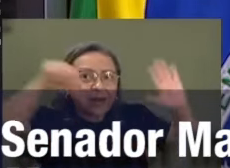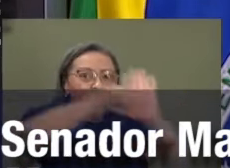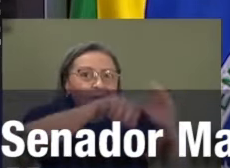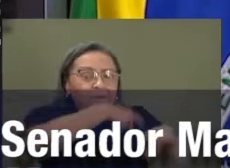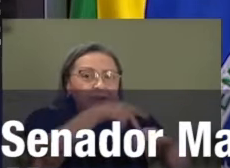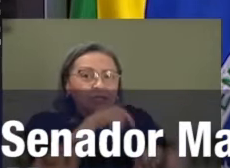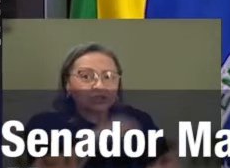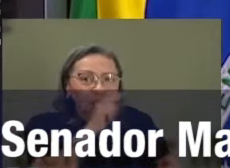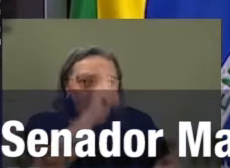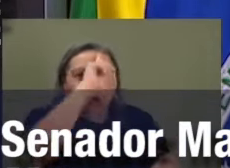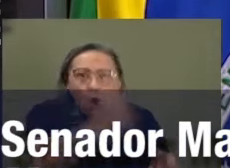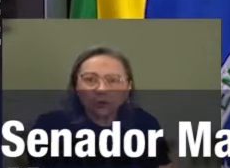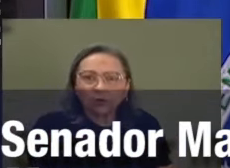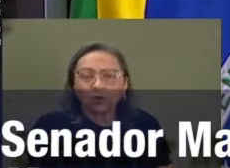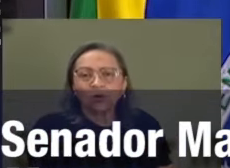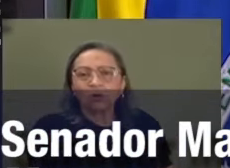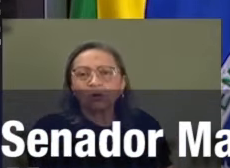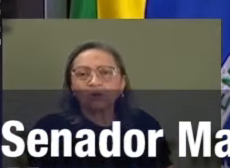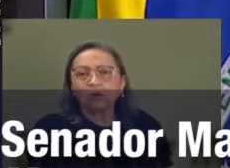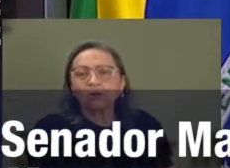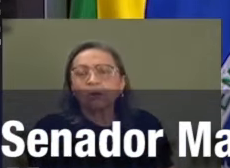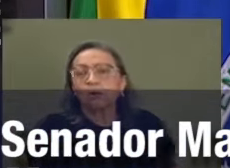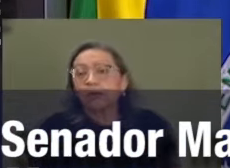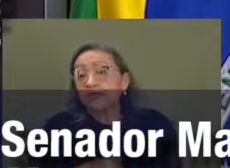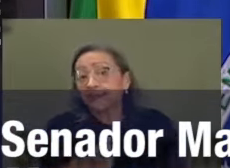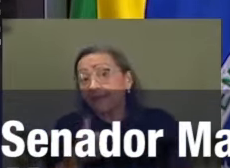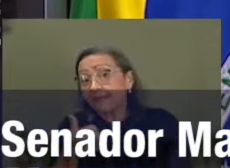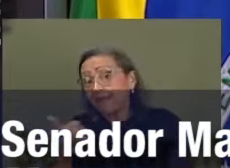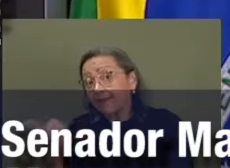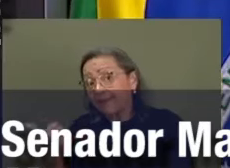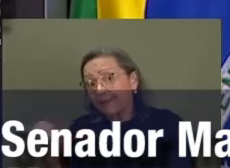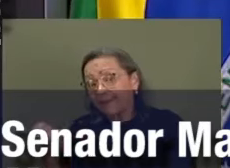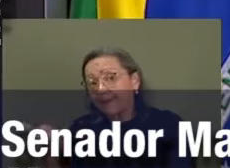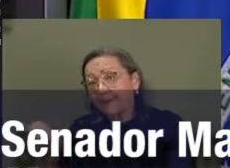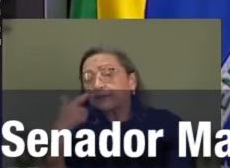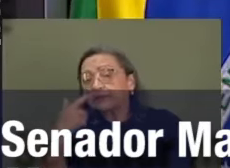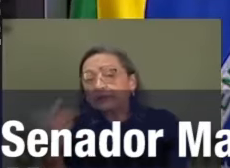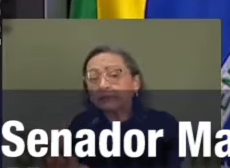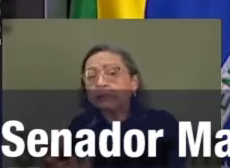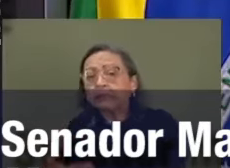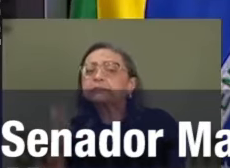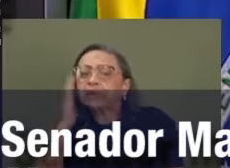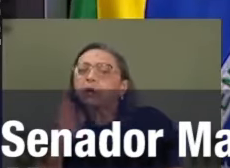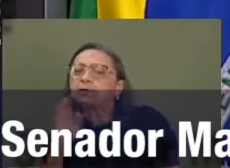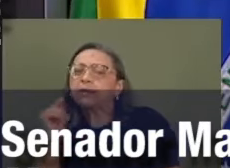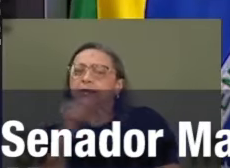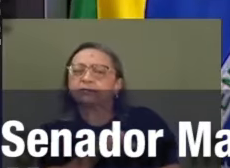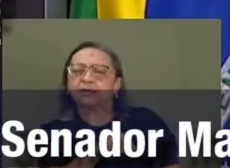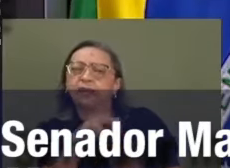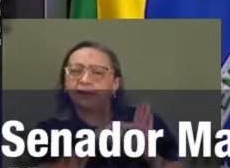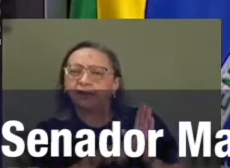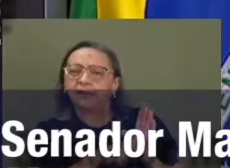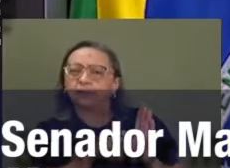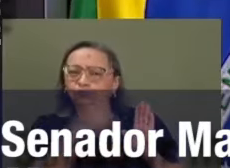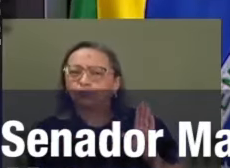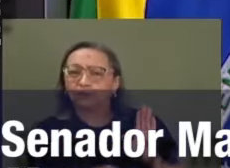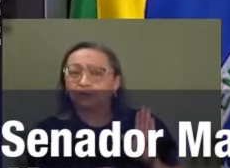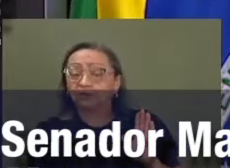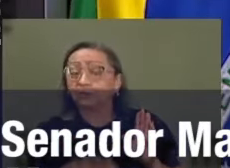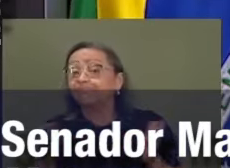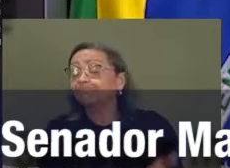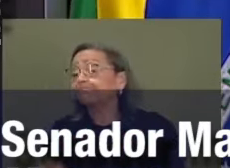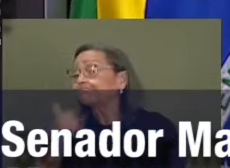Putin, e ele tem receio de ser preso. Se tem receio de ser preso, que ele sabe do tamanho que é o Tribunal Criminal Internacional. E por